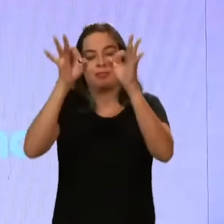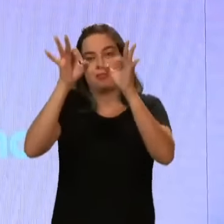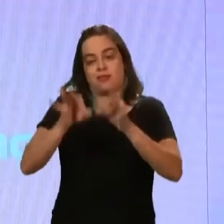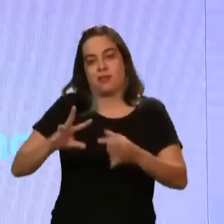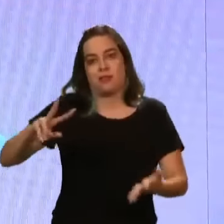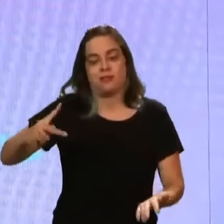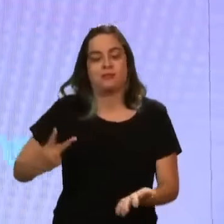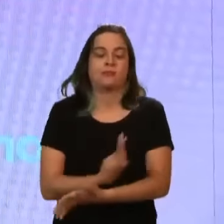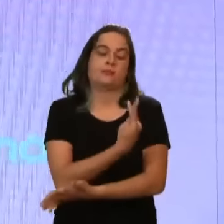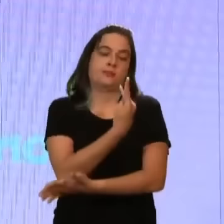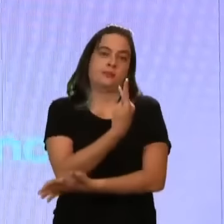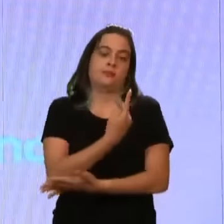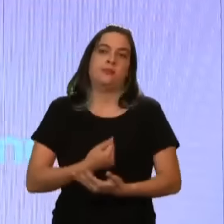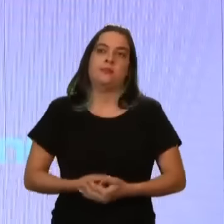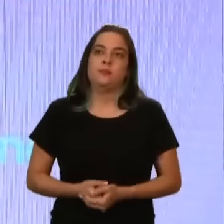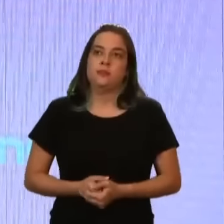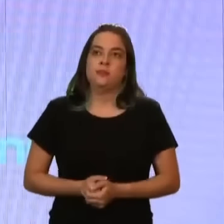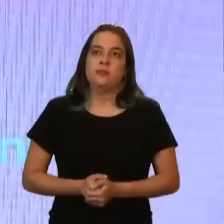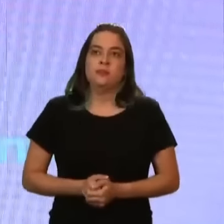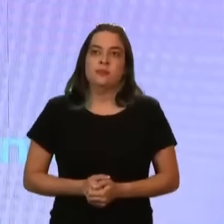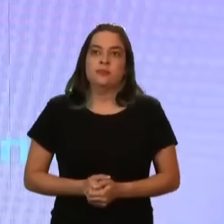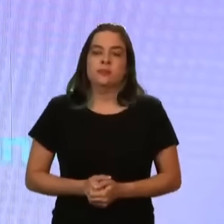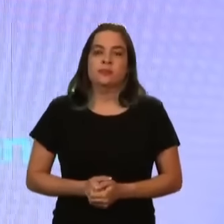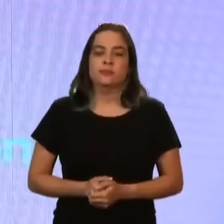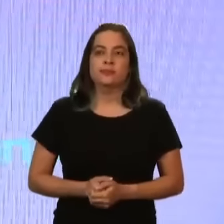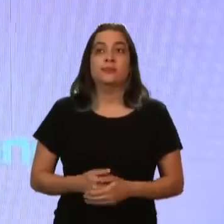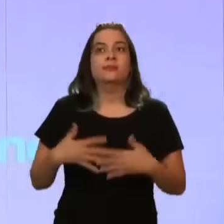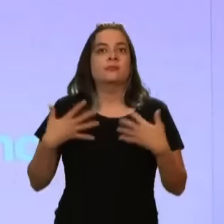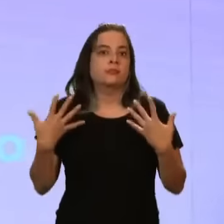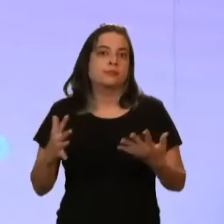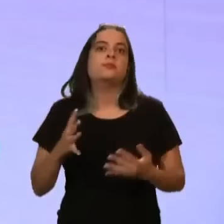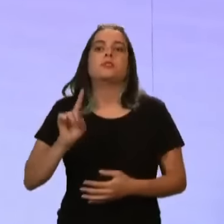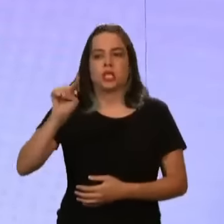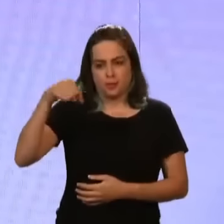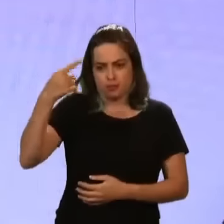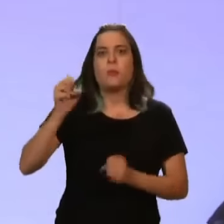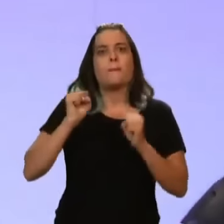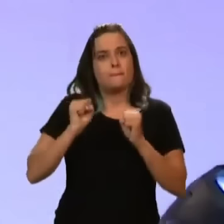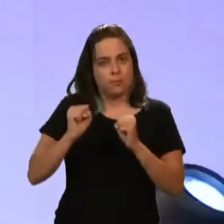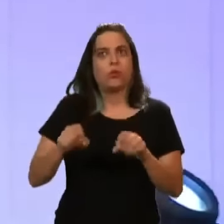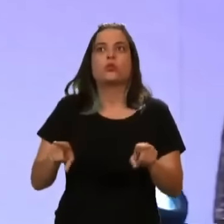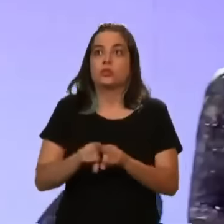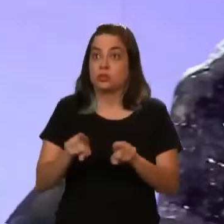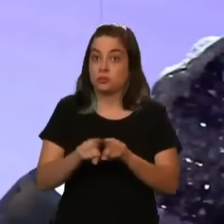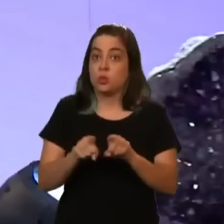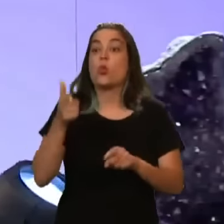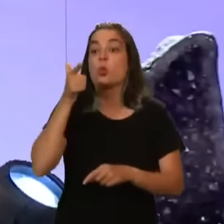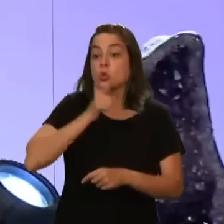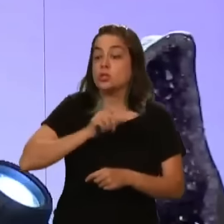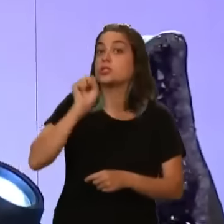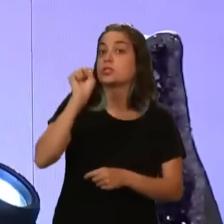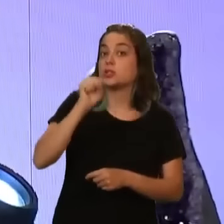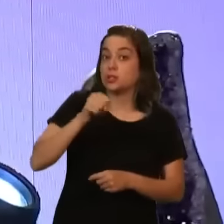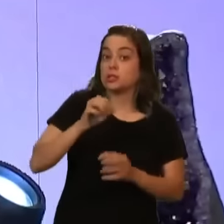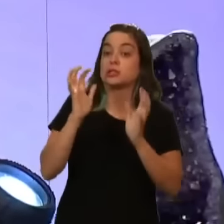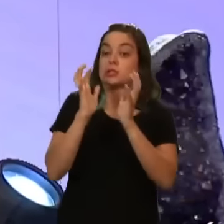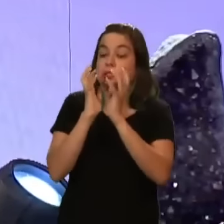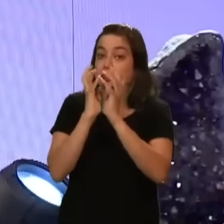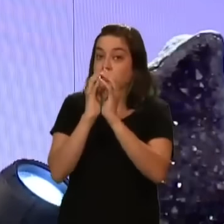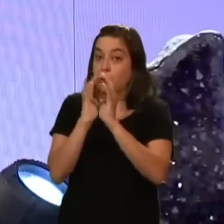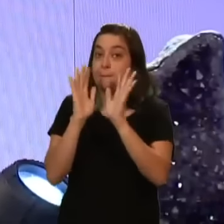sejam formados, né? Então, não é que depois não pode, não consegue. A gente falou aqui do cérebro ser plástico, mas